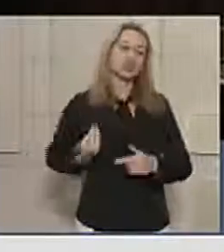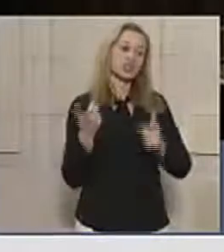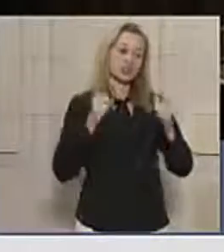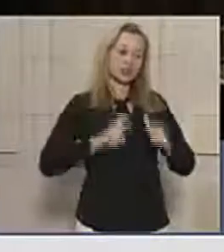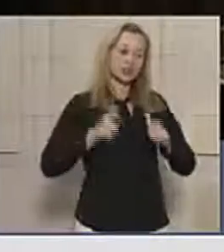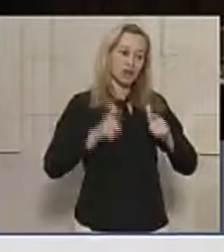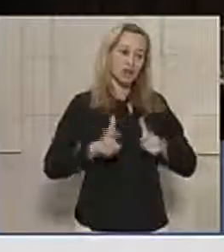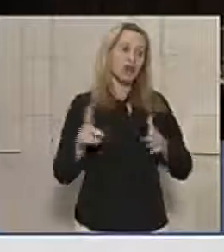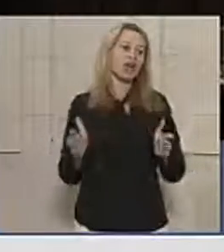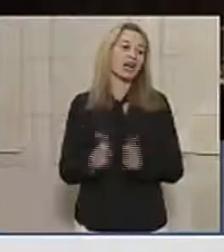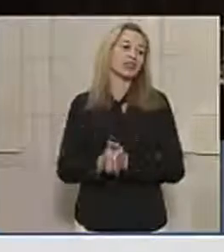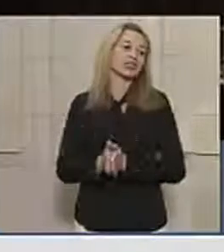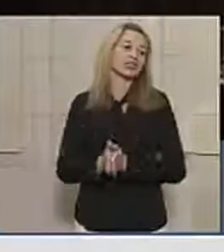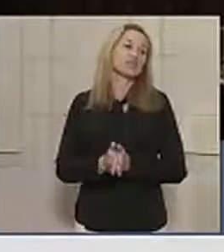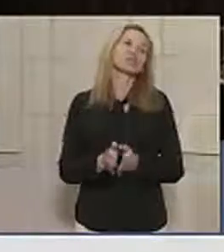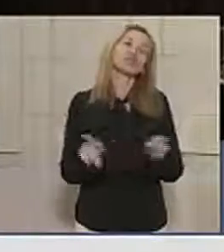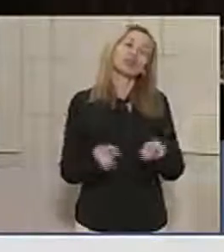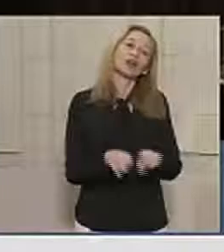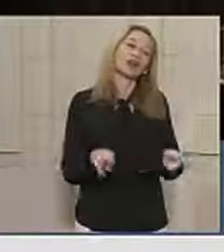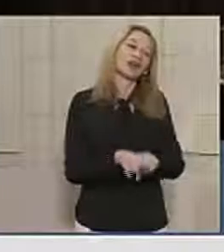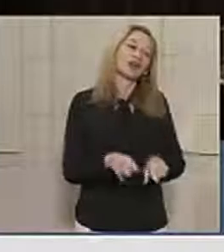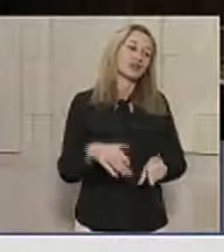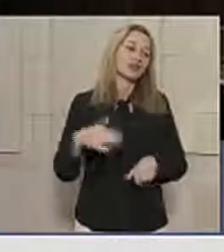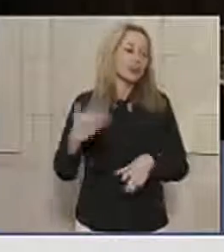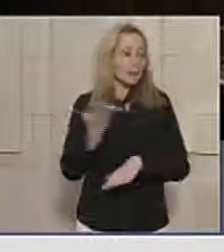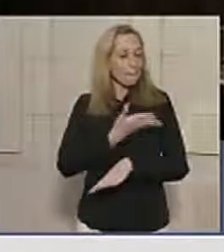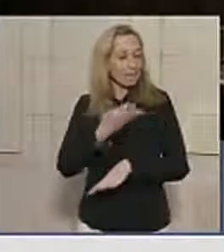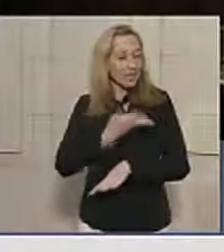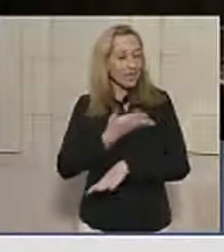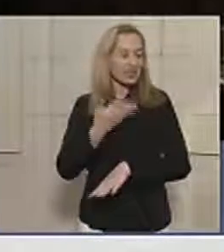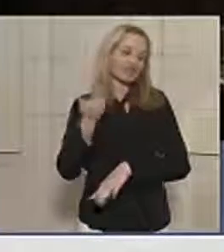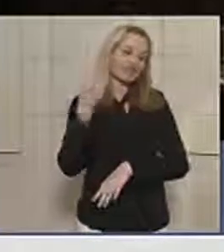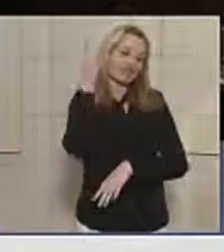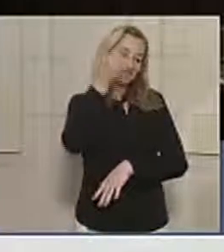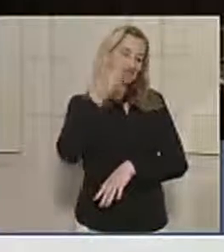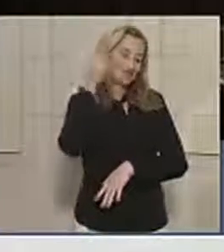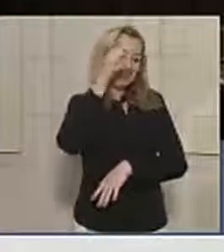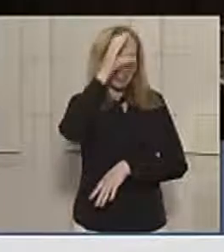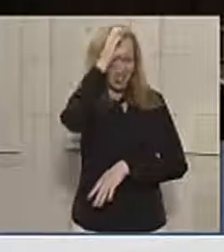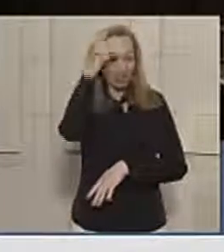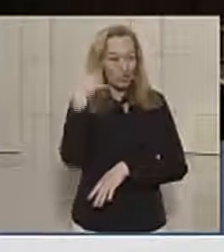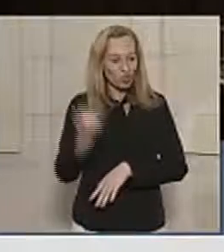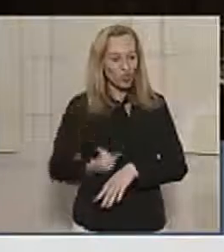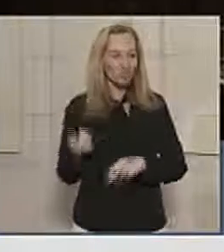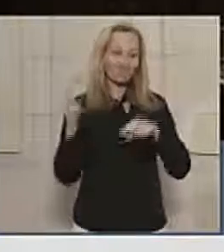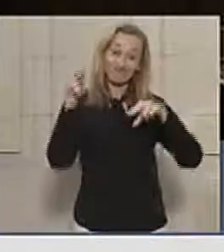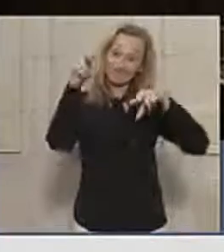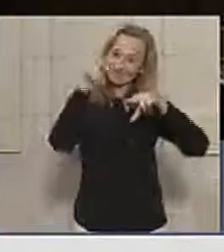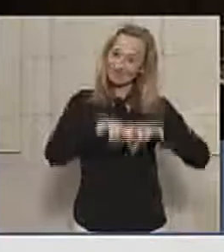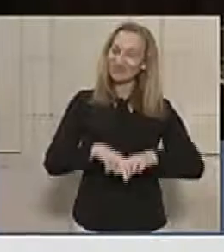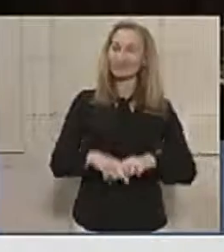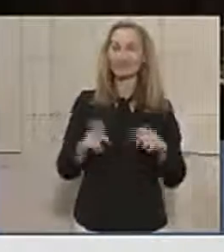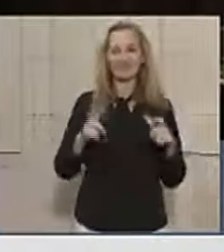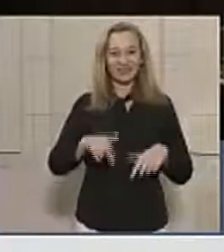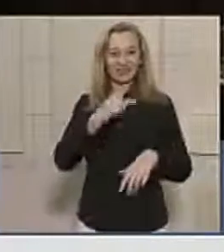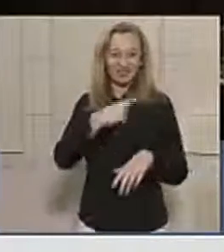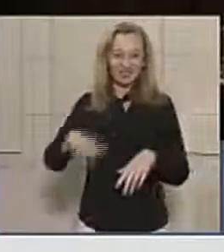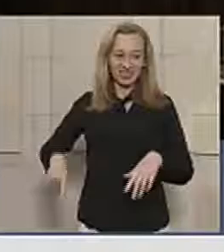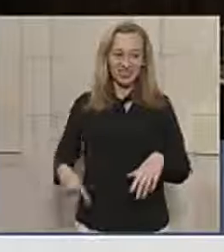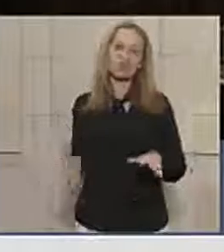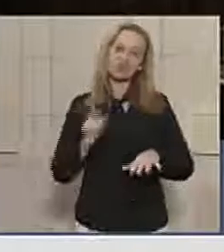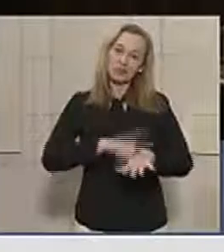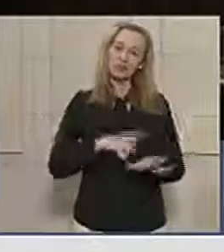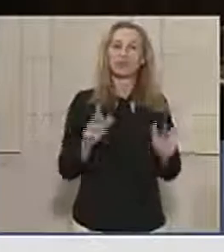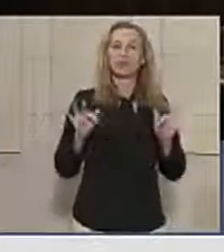mim, cumprimentar a nossa queridíssima deputada Tia Ju, que ocupa a presidência no